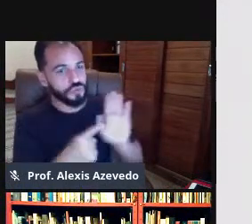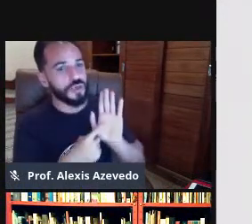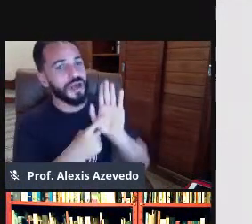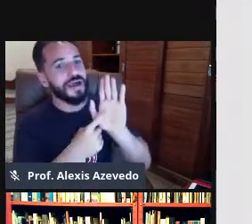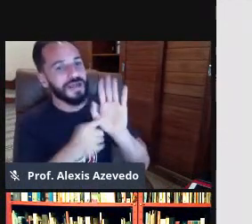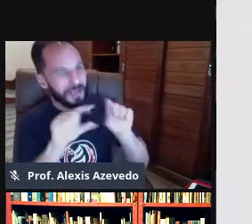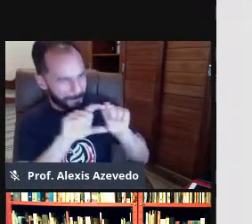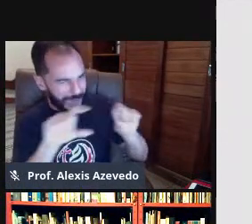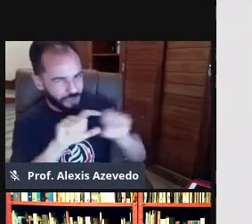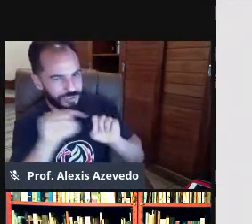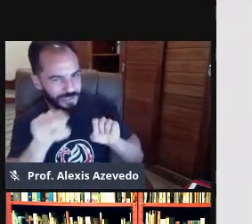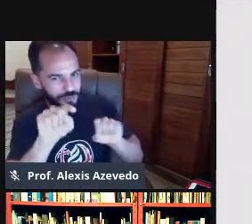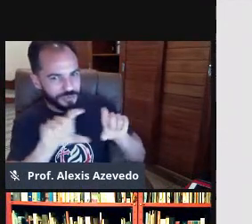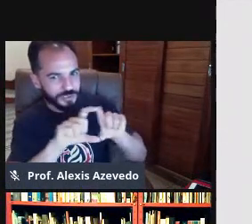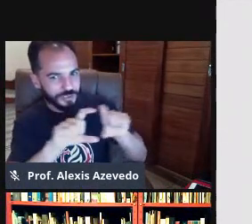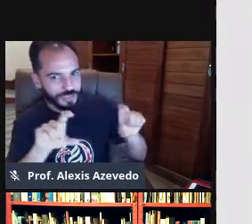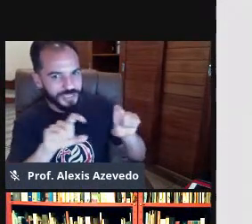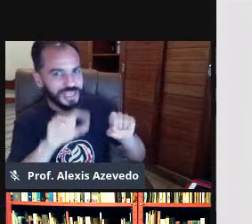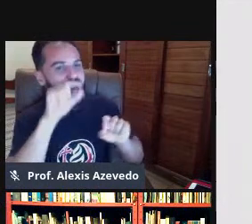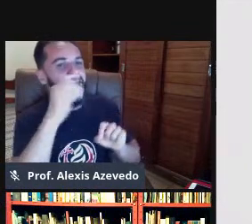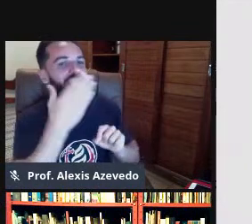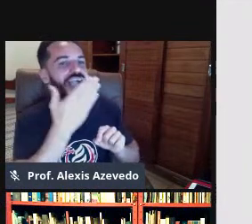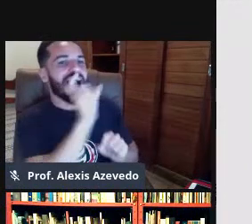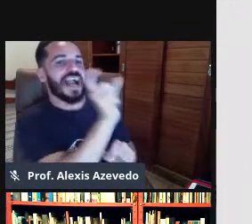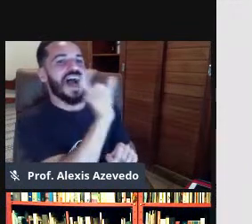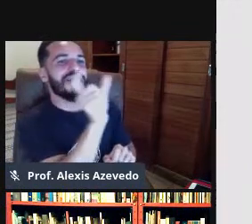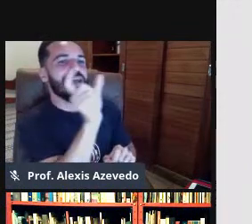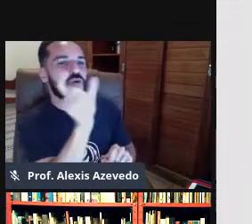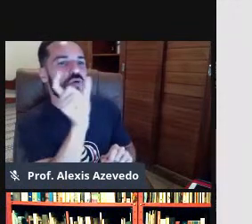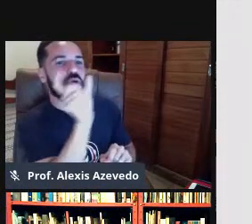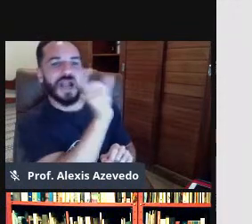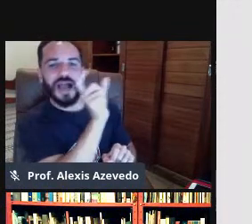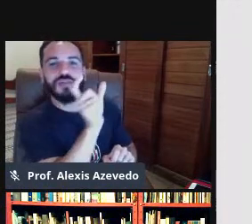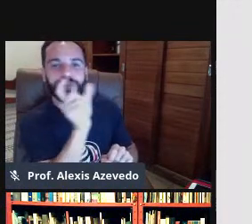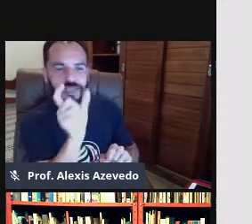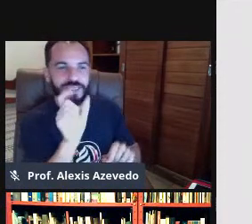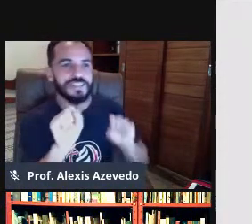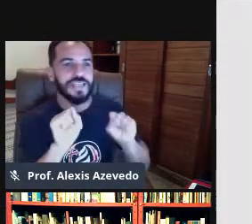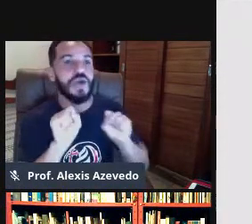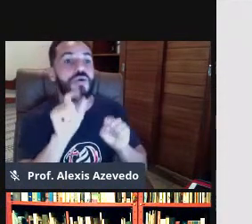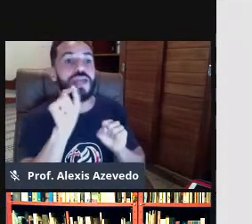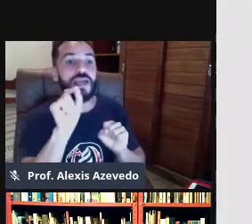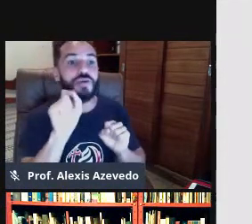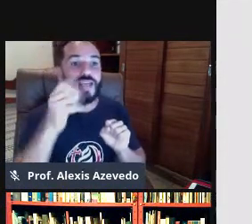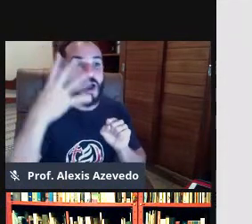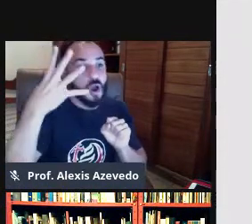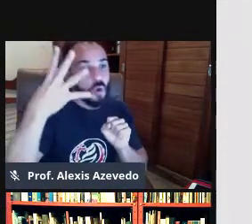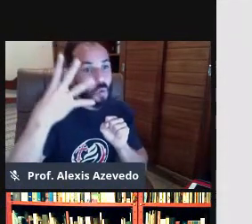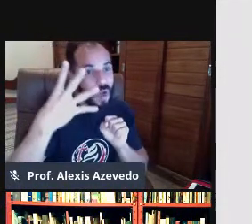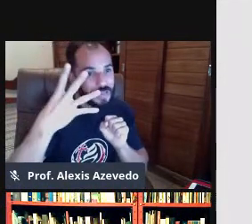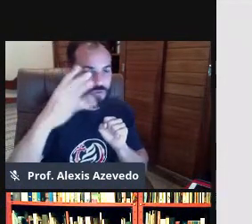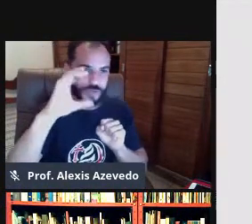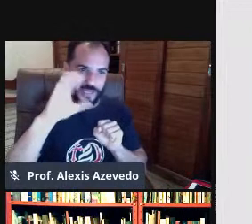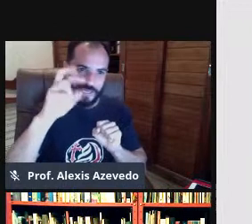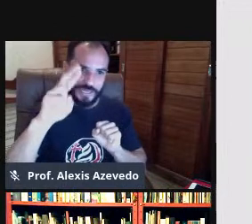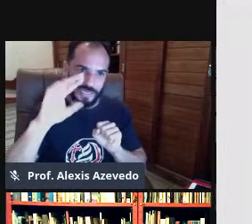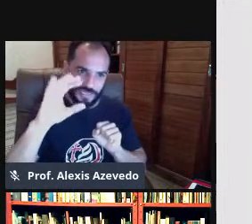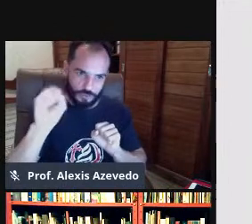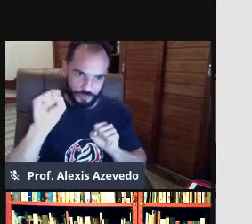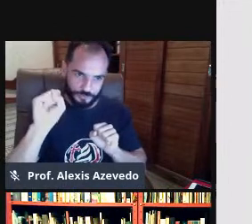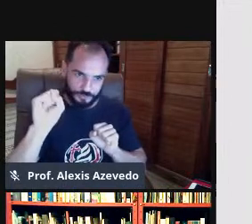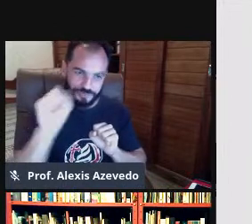desse equivale a 4 créditos. Cada 4 créditos corresponde a 72 horas aulas, né? À